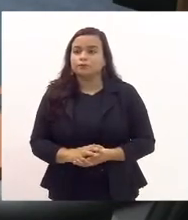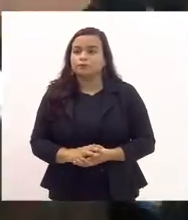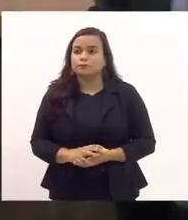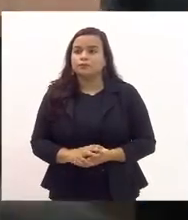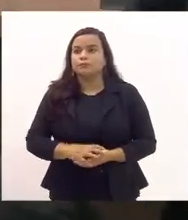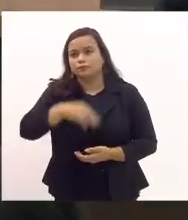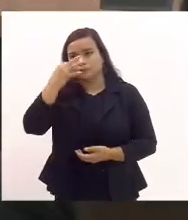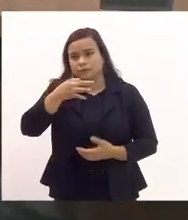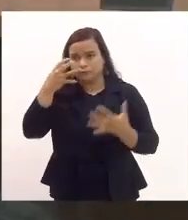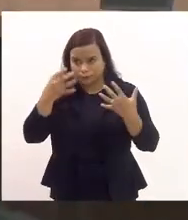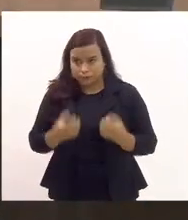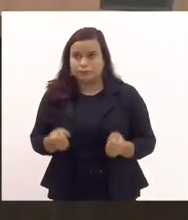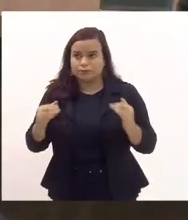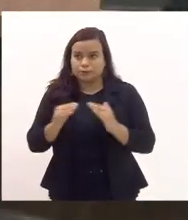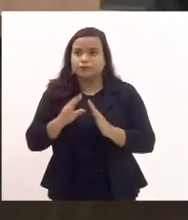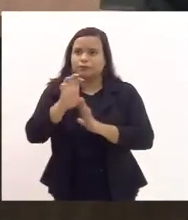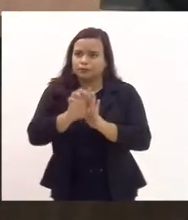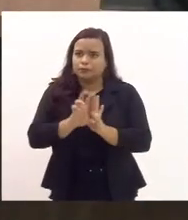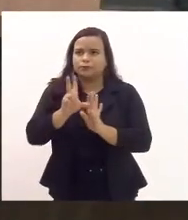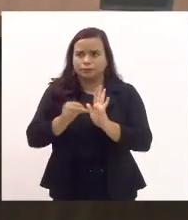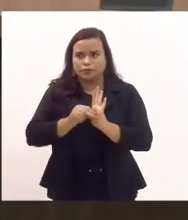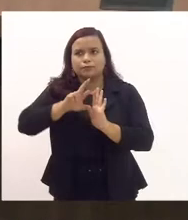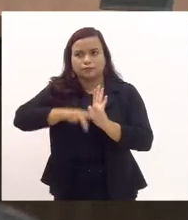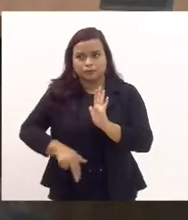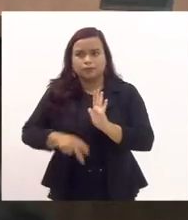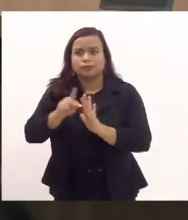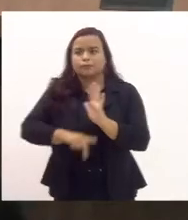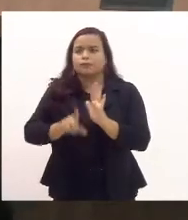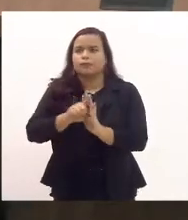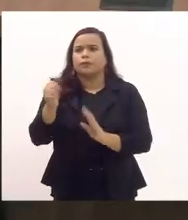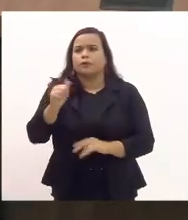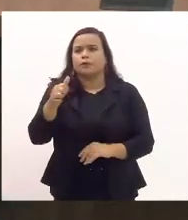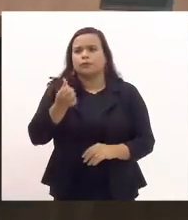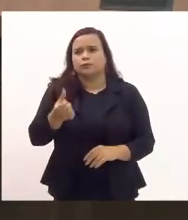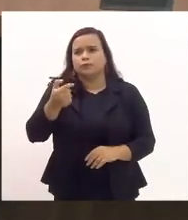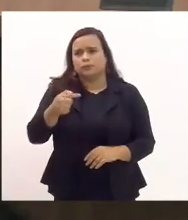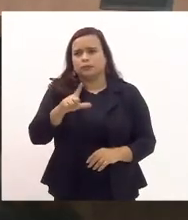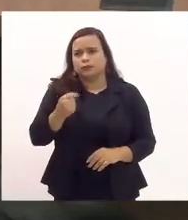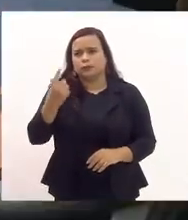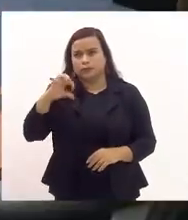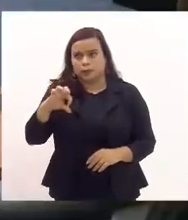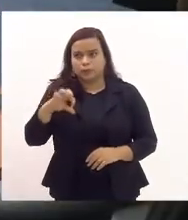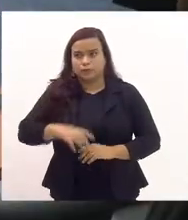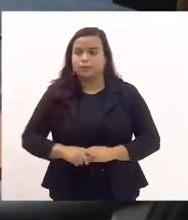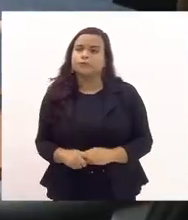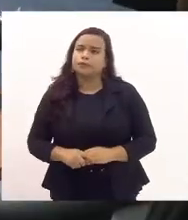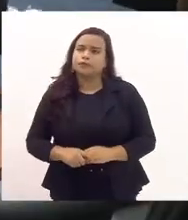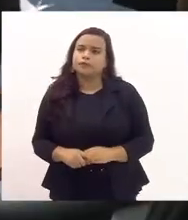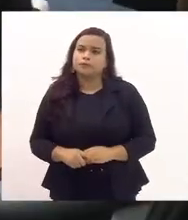o parecer favorável com emendas ao projeto de lei nº 11 67 2019